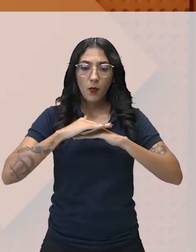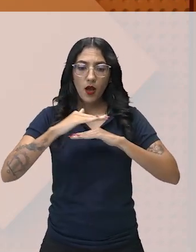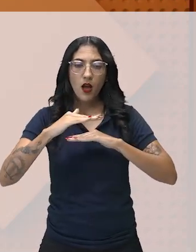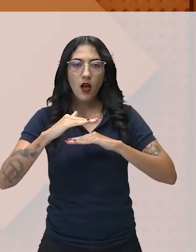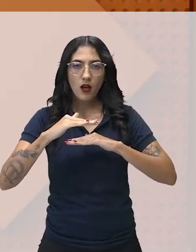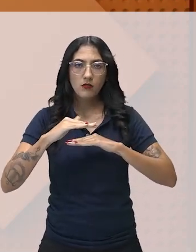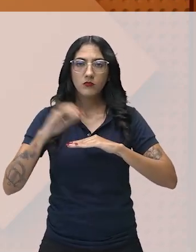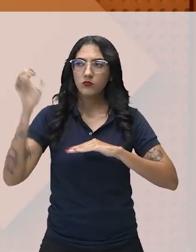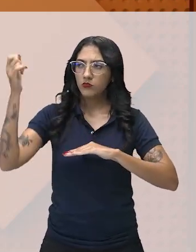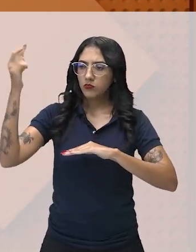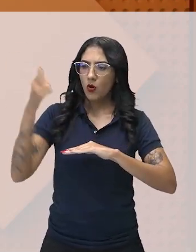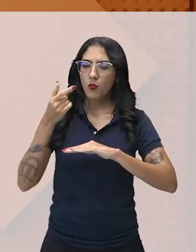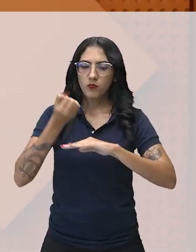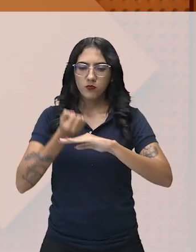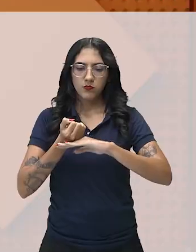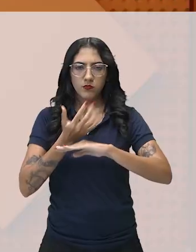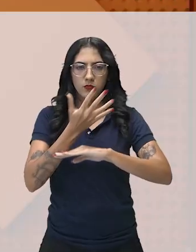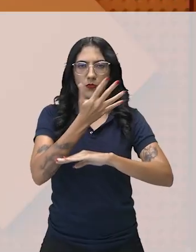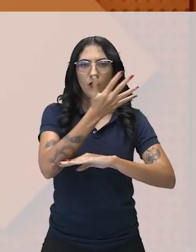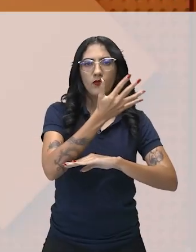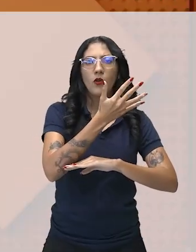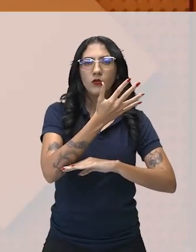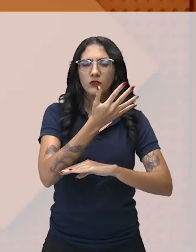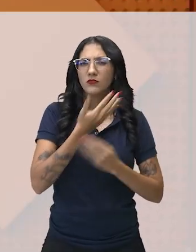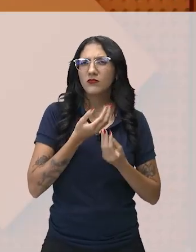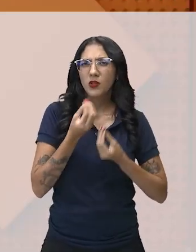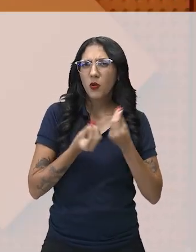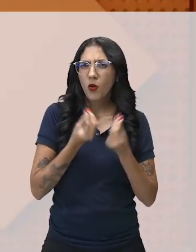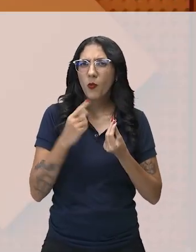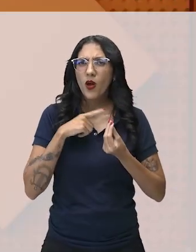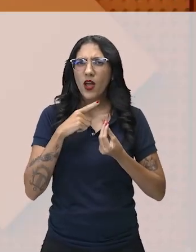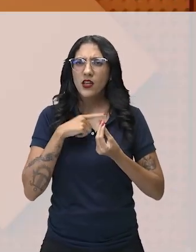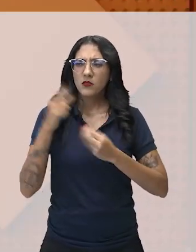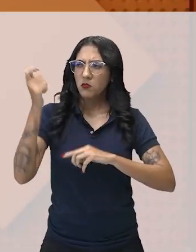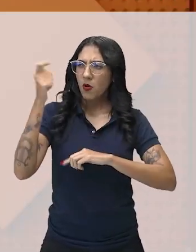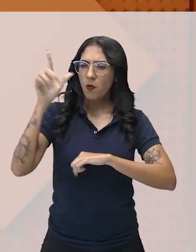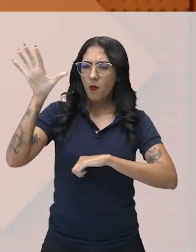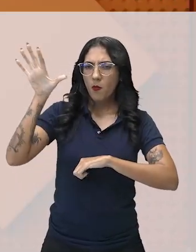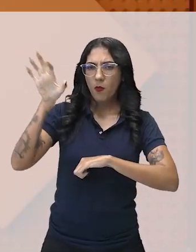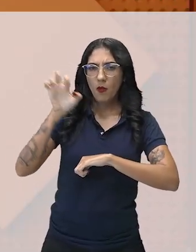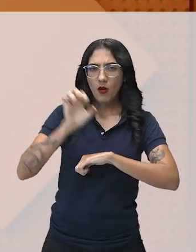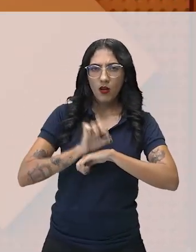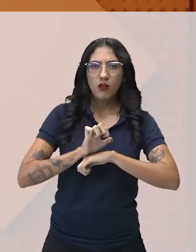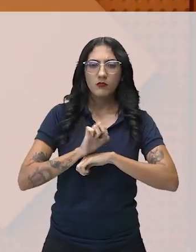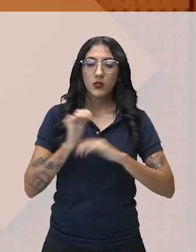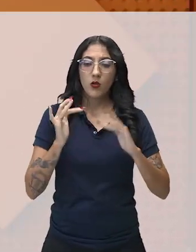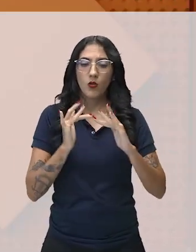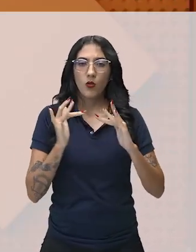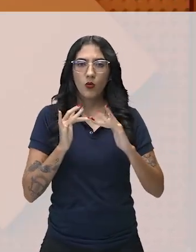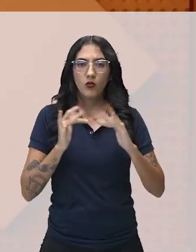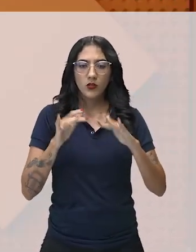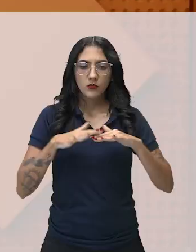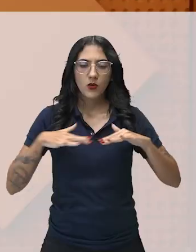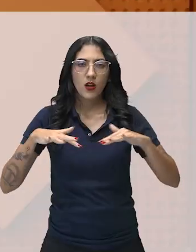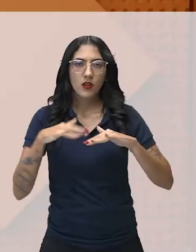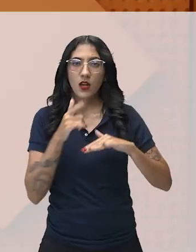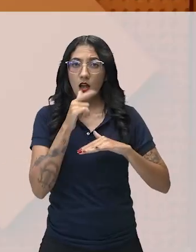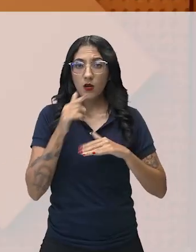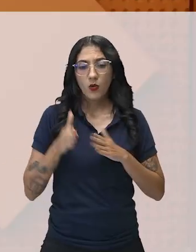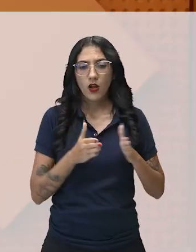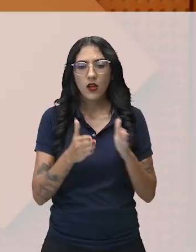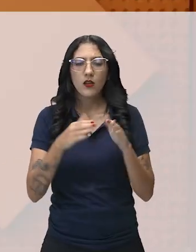novamente. Uma parte entra na nossa atmosfera. Essa parte que entra chega até a superfície, chega até os rios,